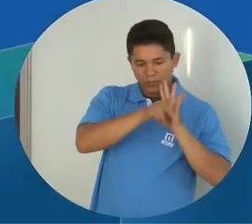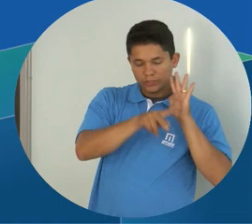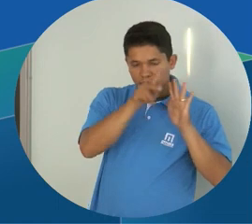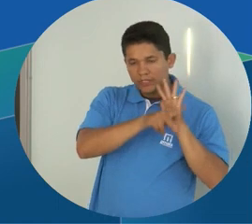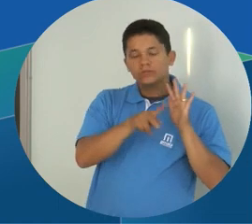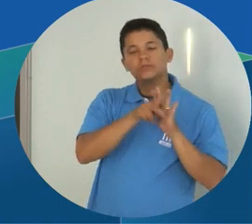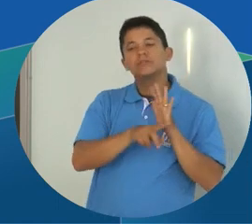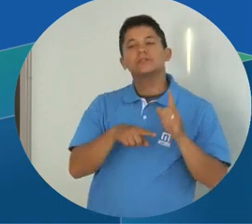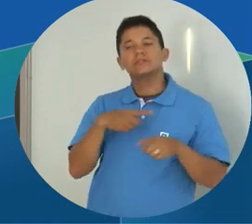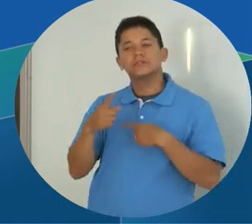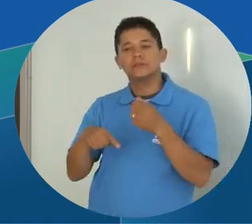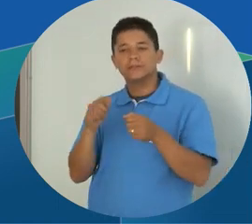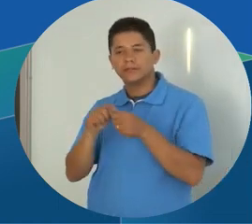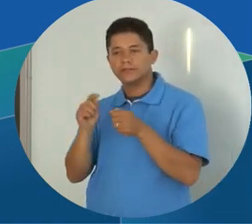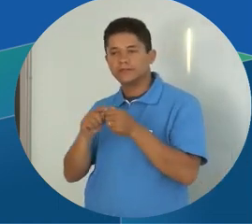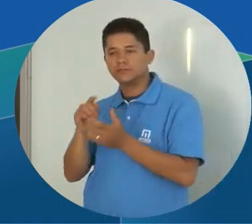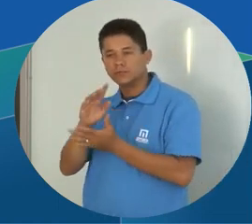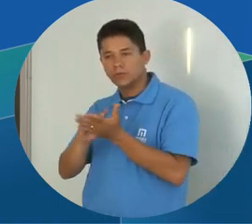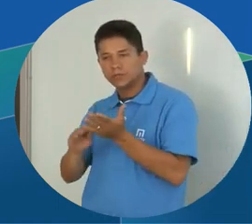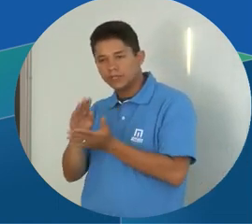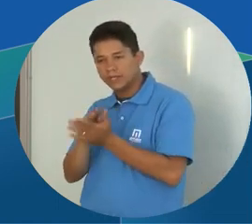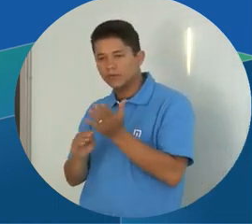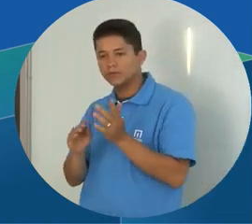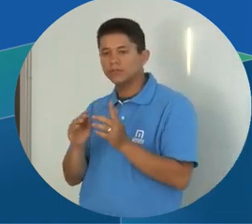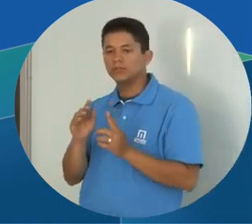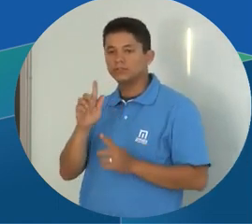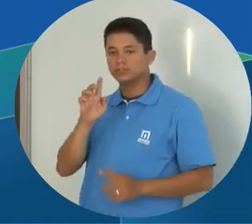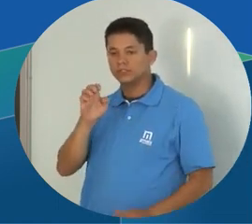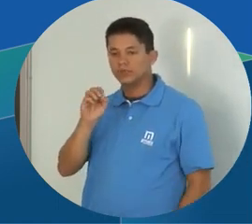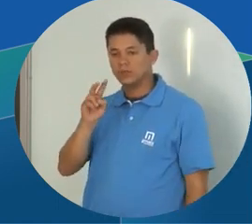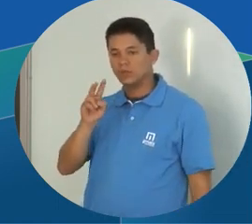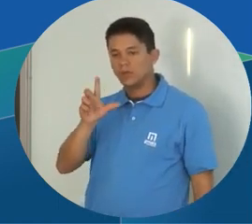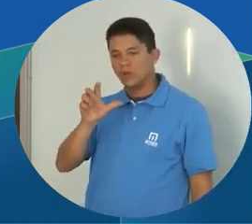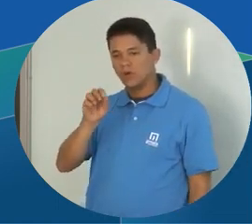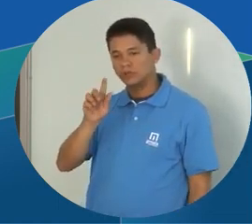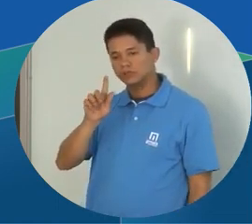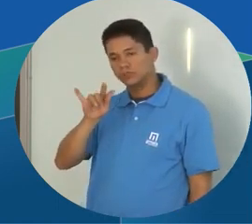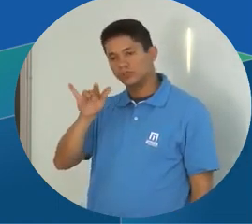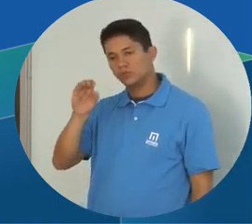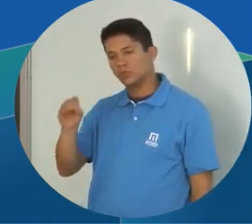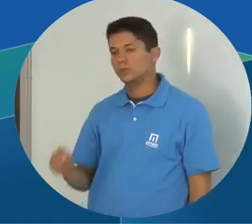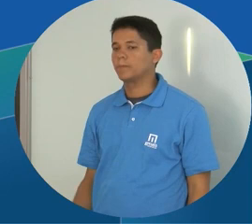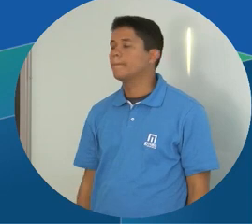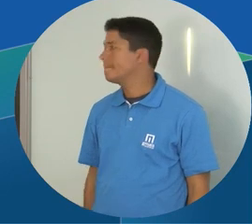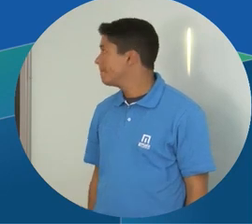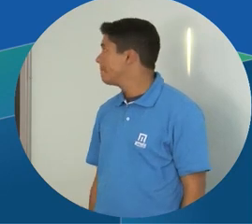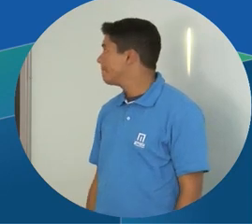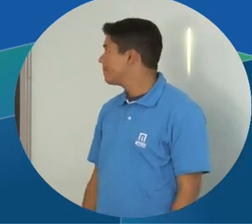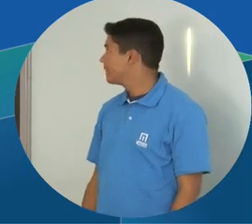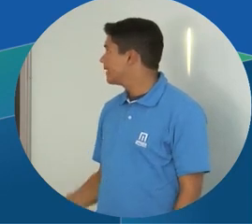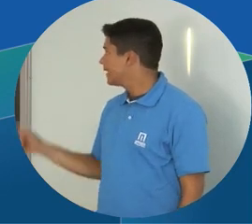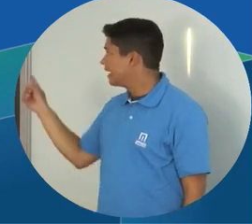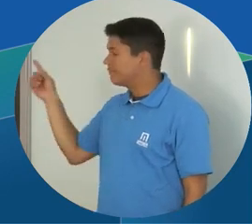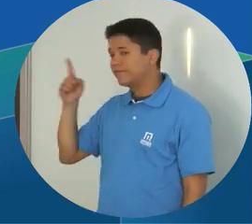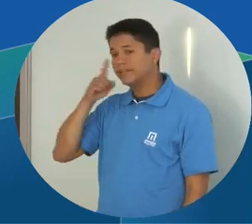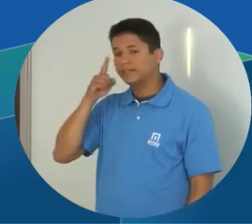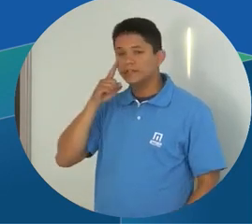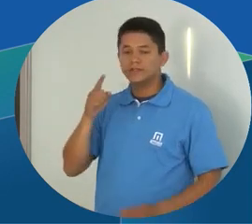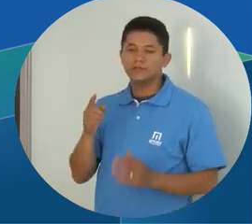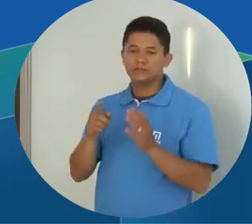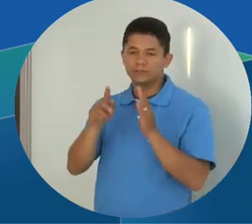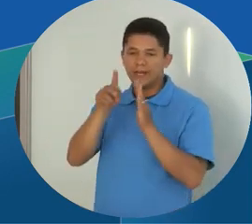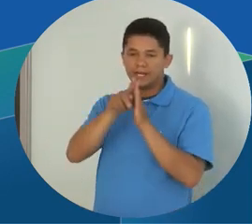para a formação desse modelo geológico e confirmação dos parâmetros geomecânicos, do